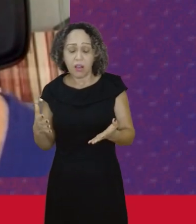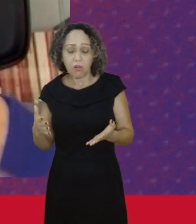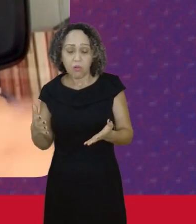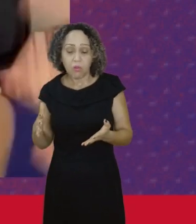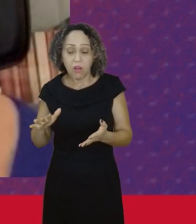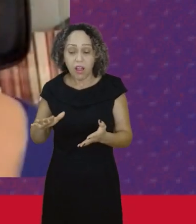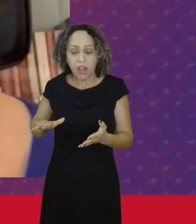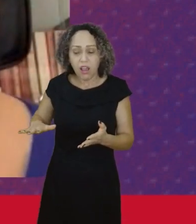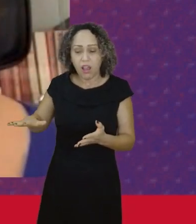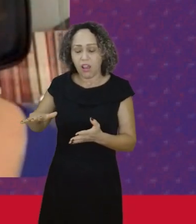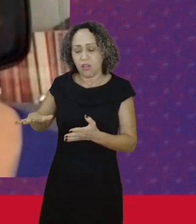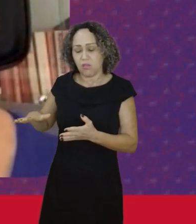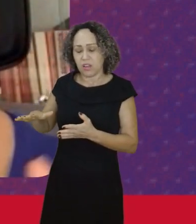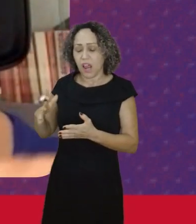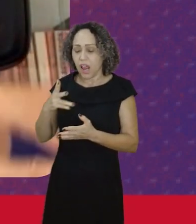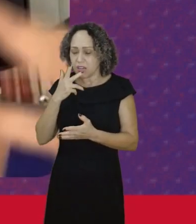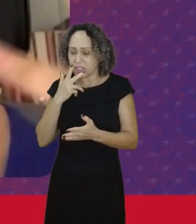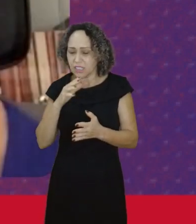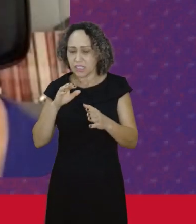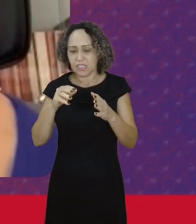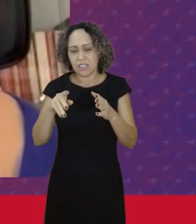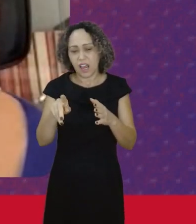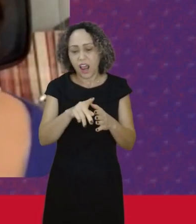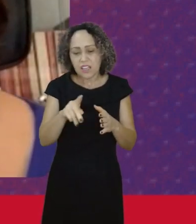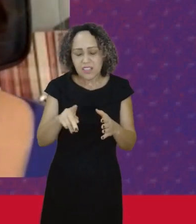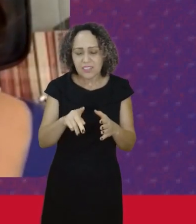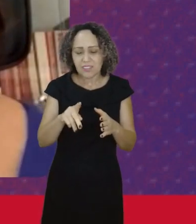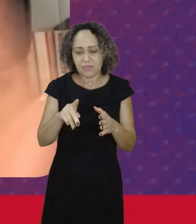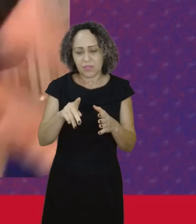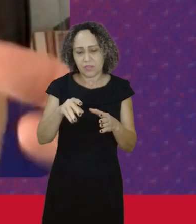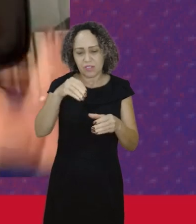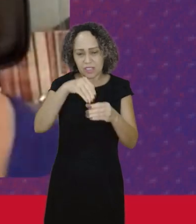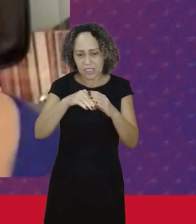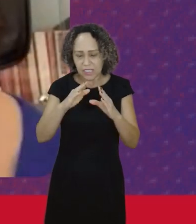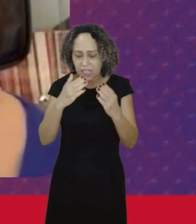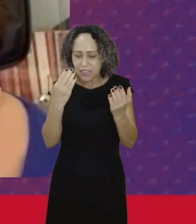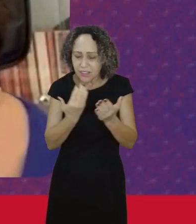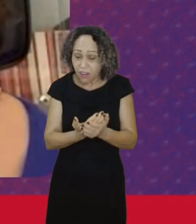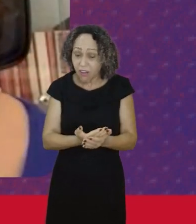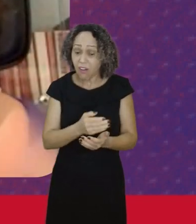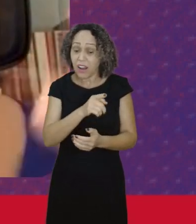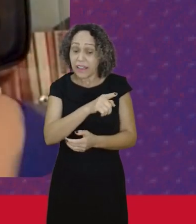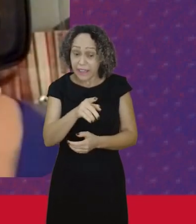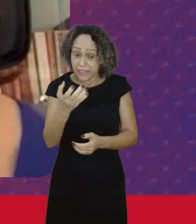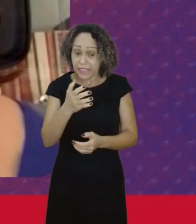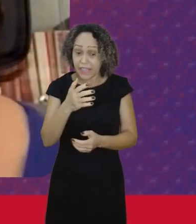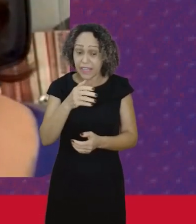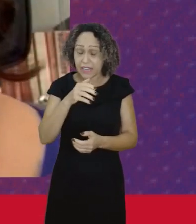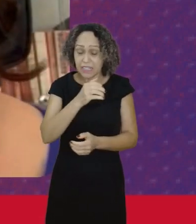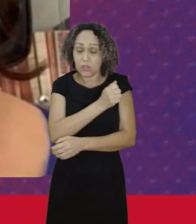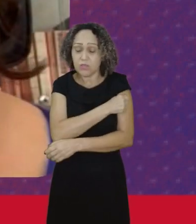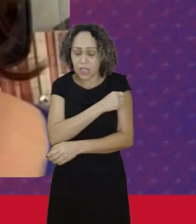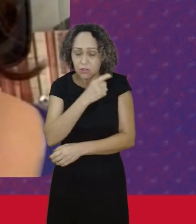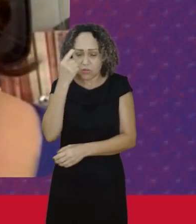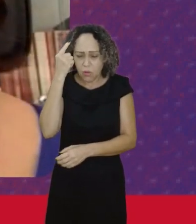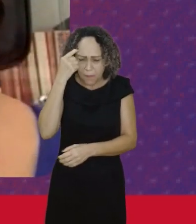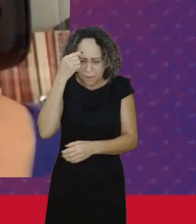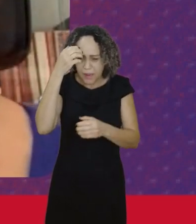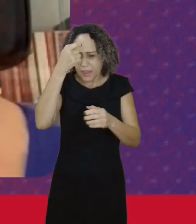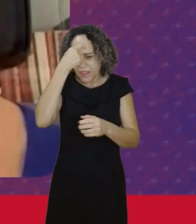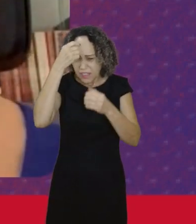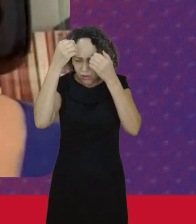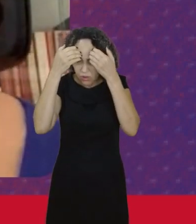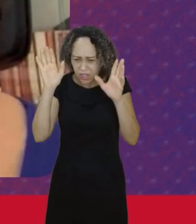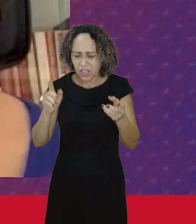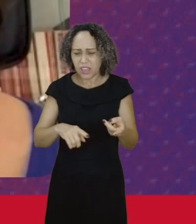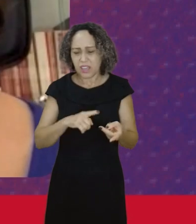porque elas estão na escola, querem que os alunos pensem, são mulheres, dividem o trabalho